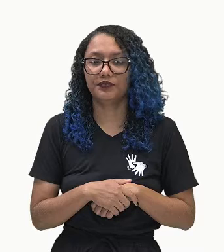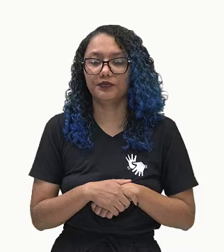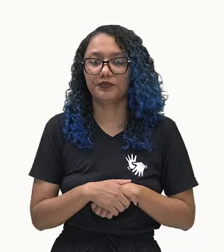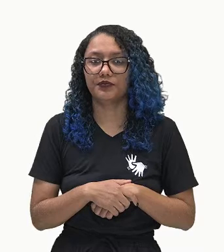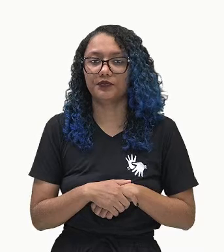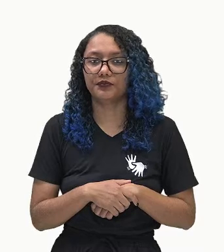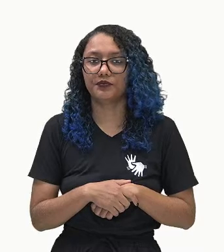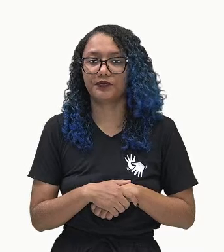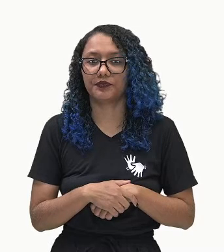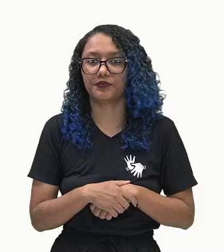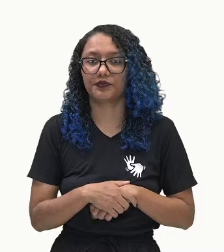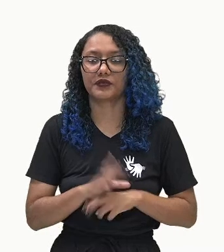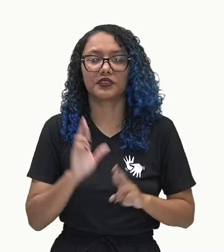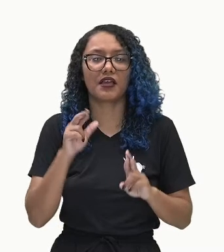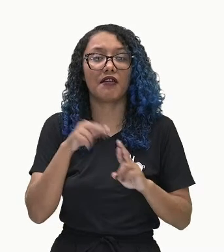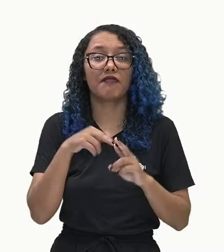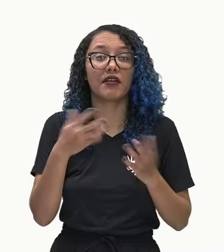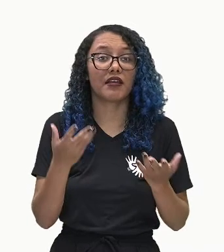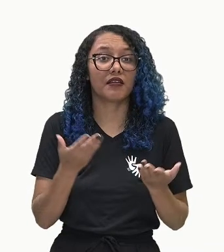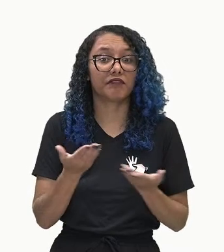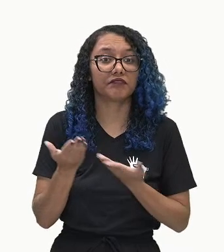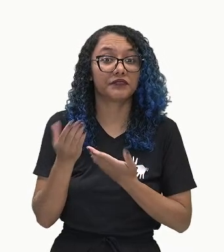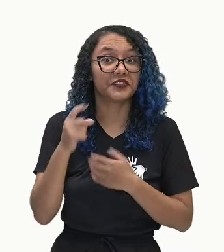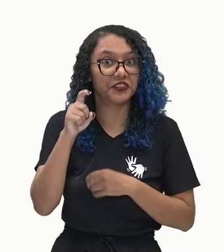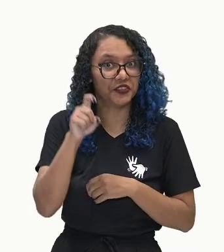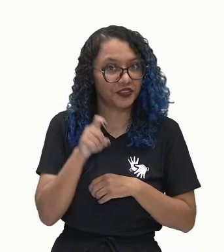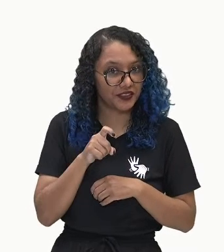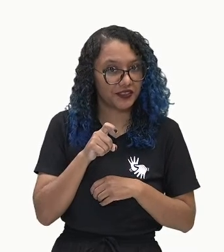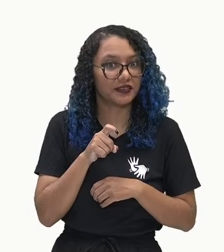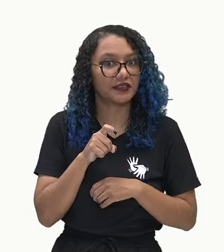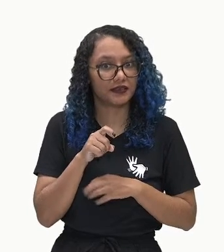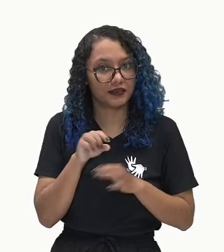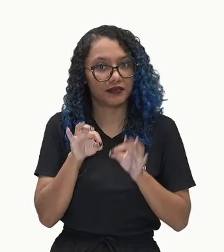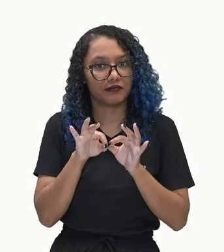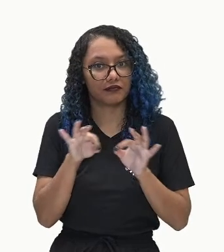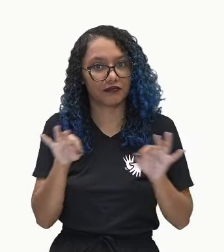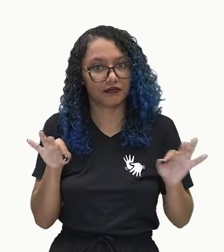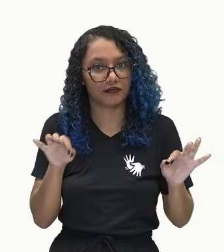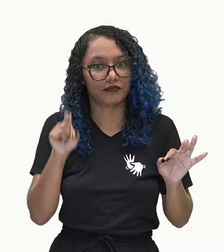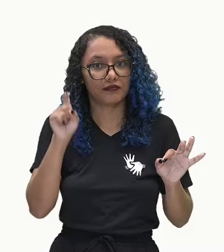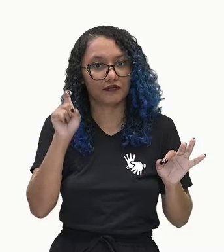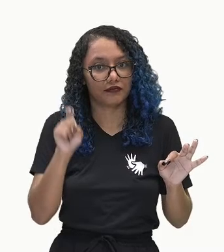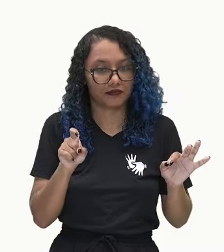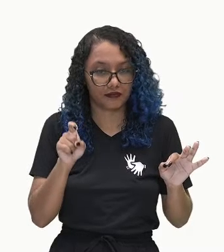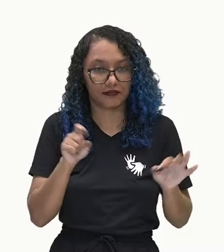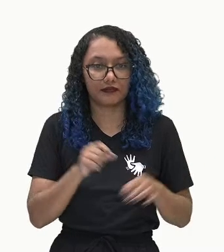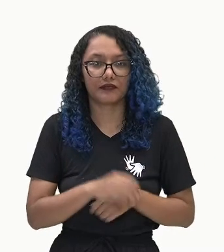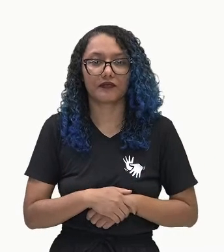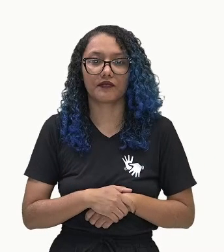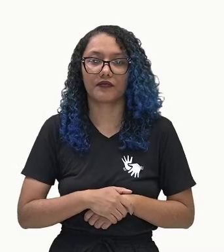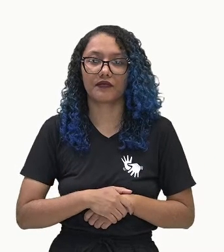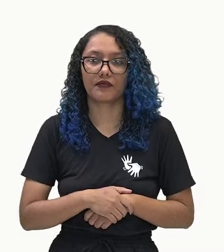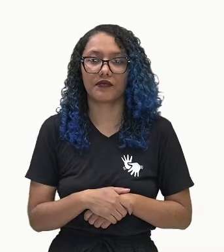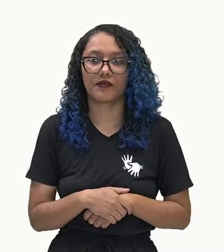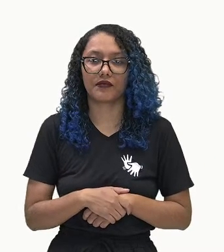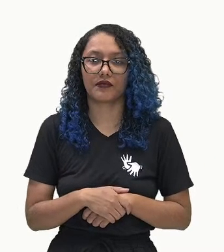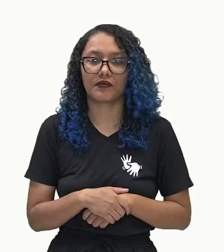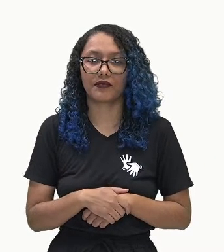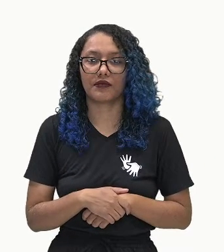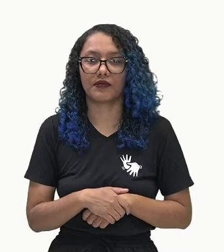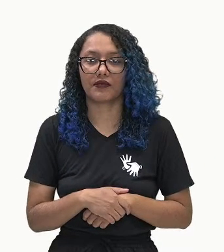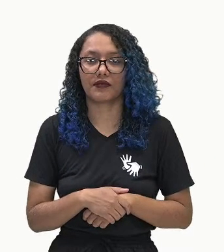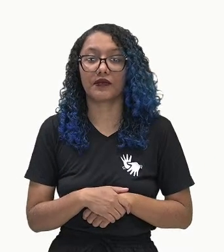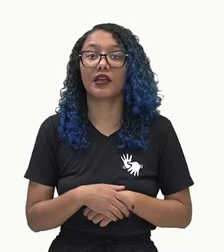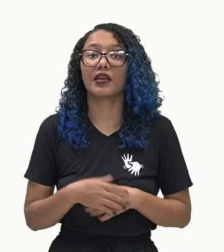em relação, aqui, ó, reparem, ao eixo x. E como essa reta está exatamente